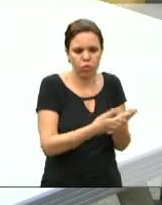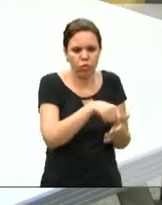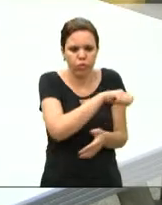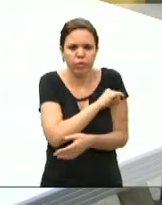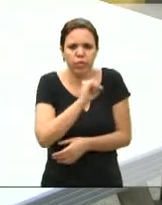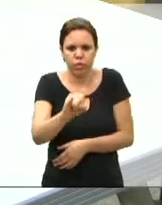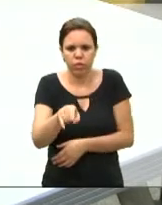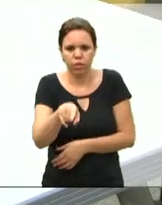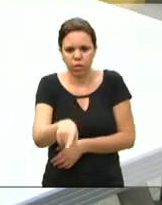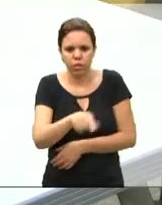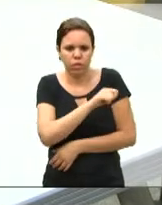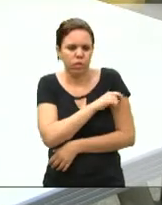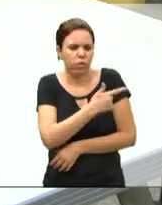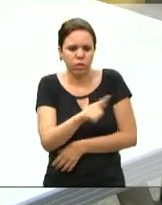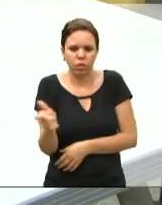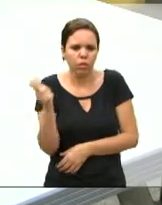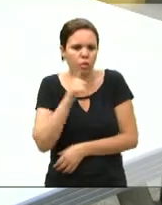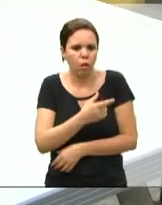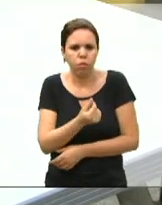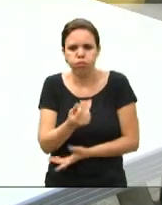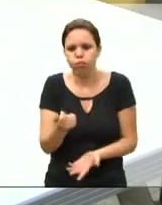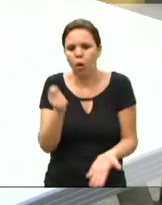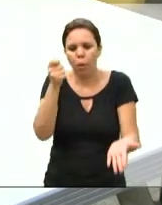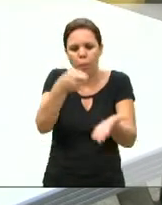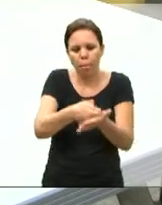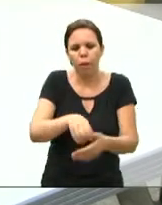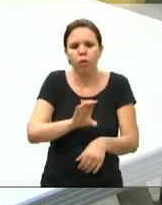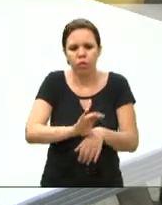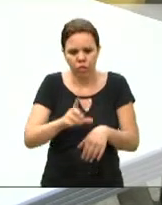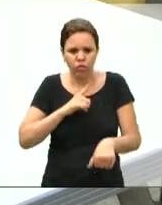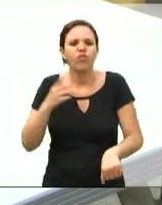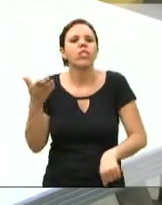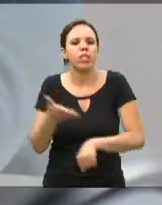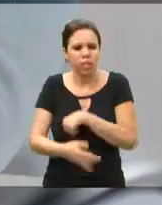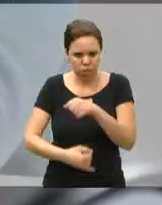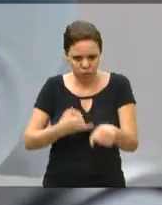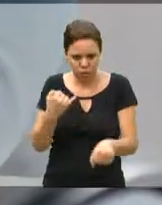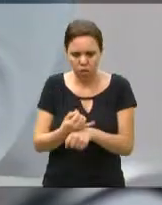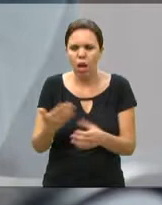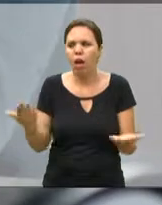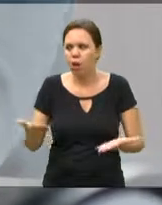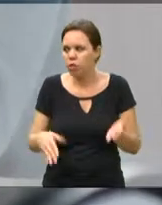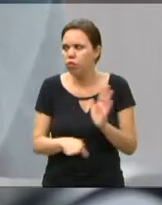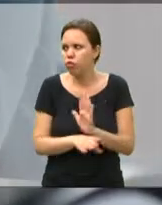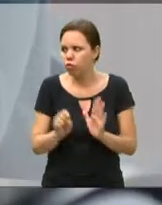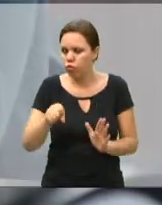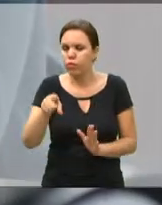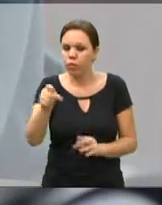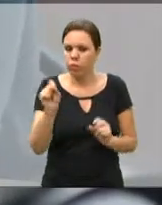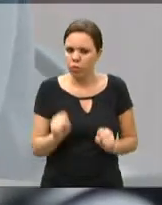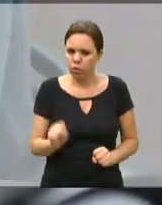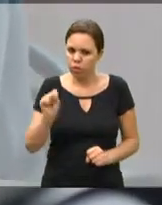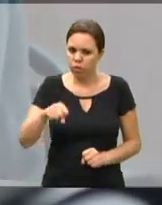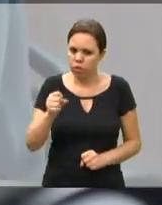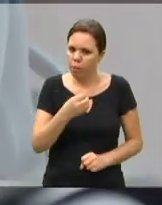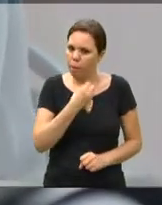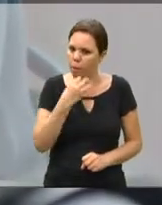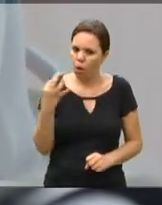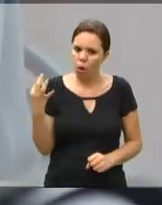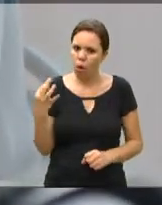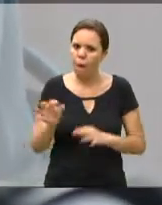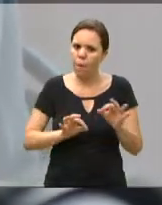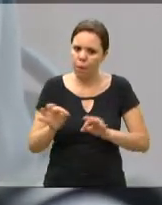aluno, né, esse aluno que não tem condições, pelo menos tiver o acesso à internet, hoje, né, você pode, né, fazer uma boa